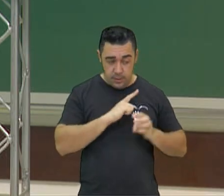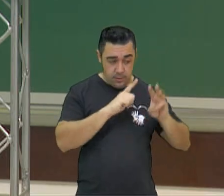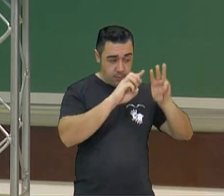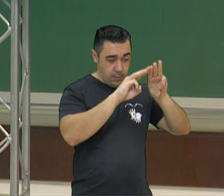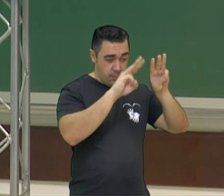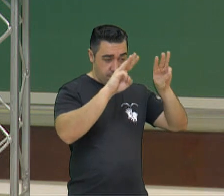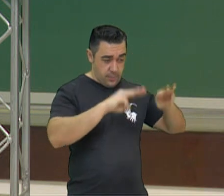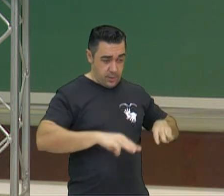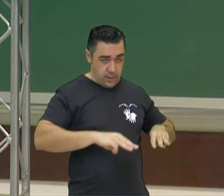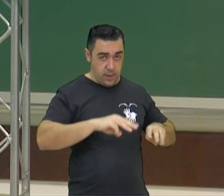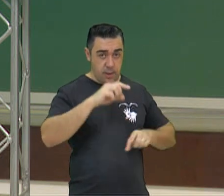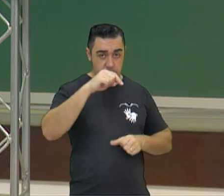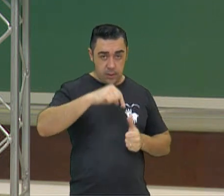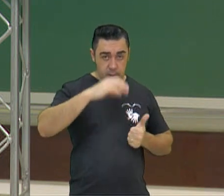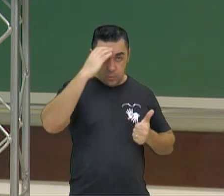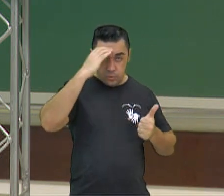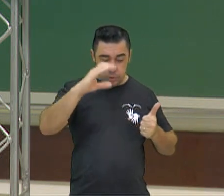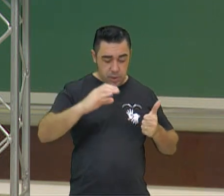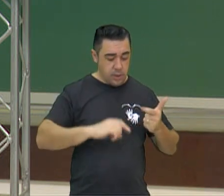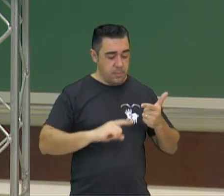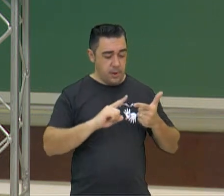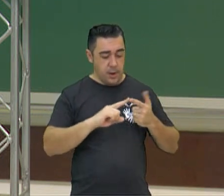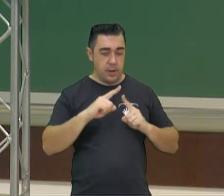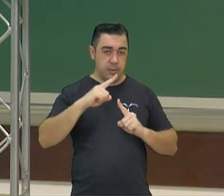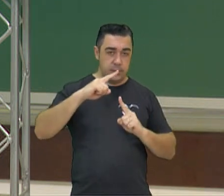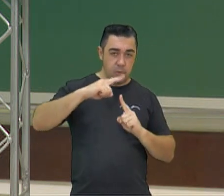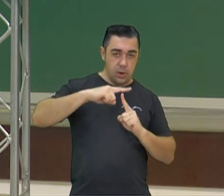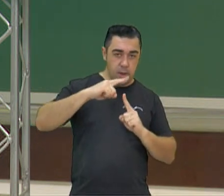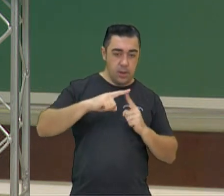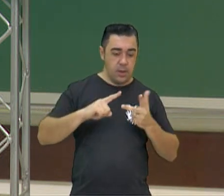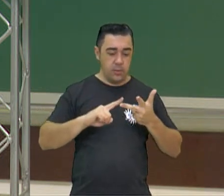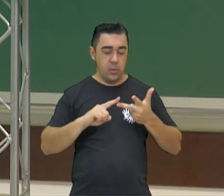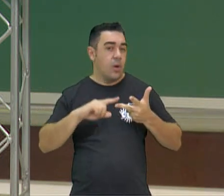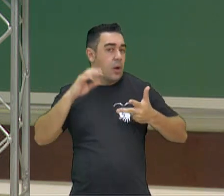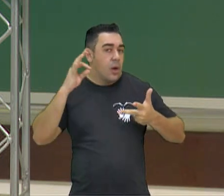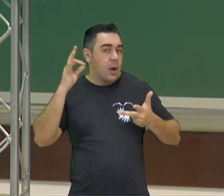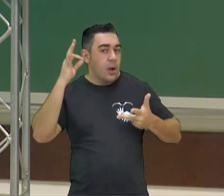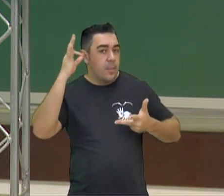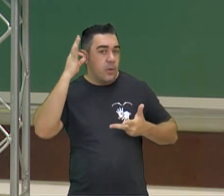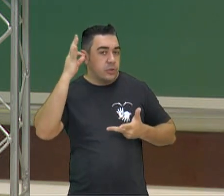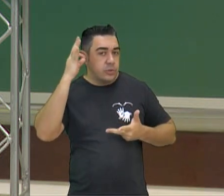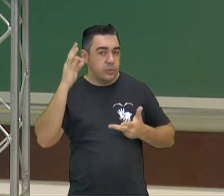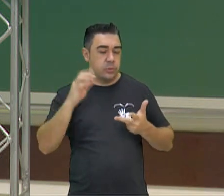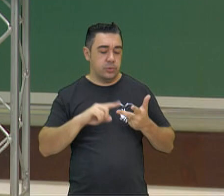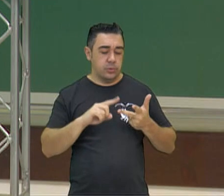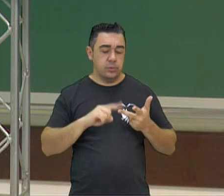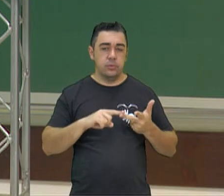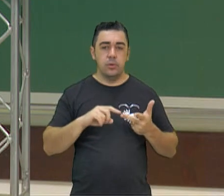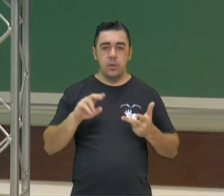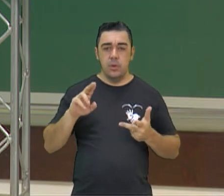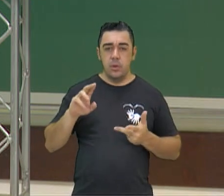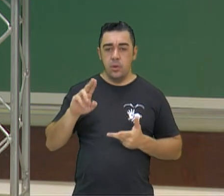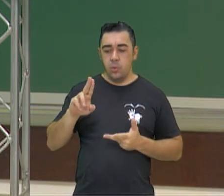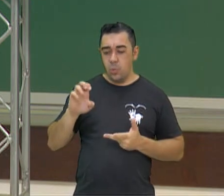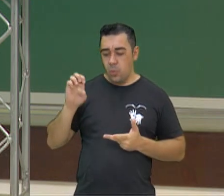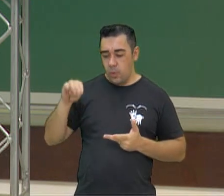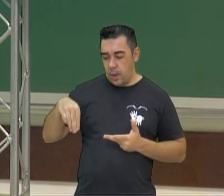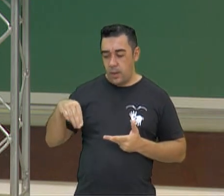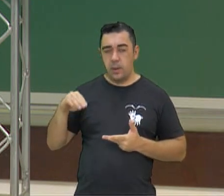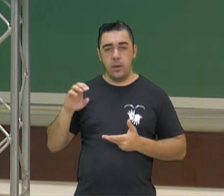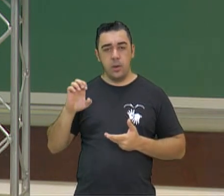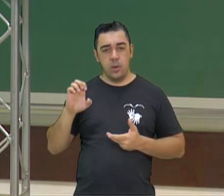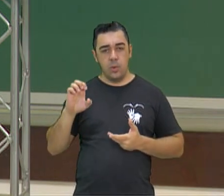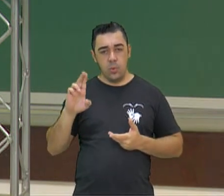faz Curitiba, quem faz daí o EPG, quem faz o ENUEL, Toledo,